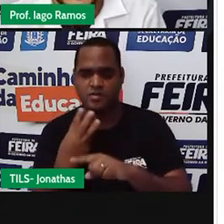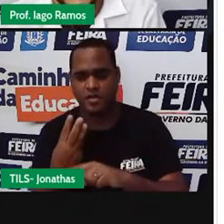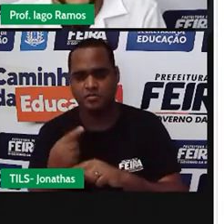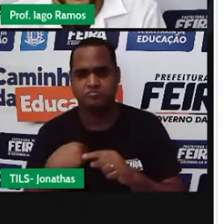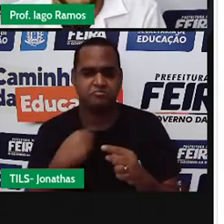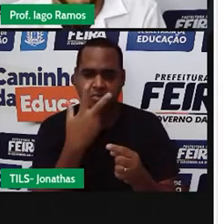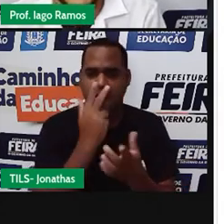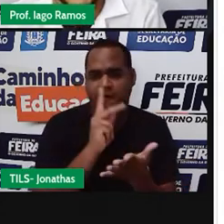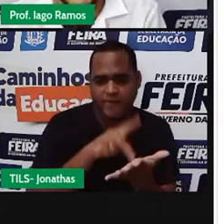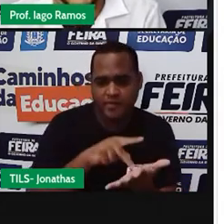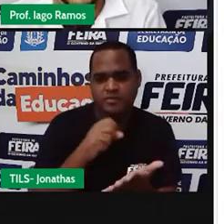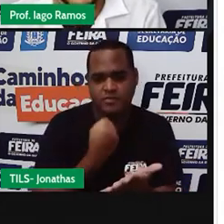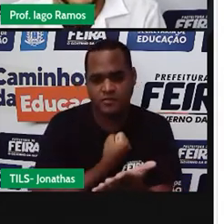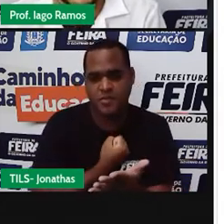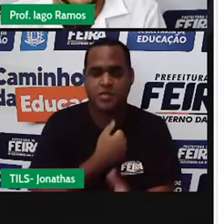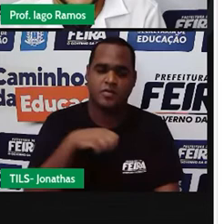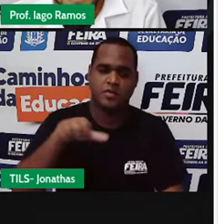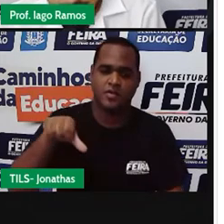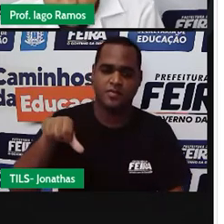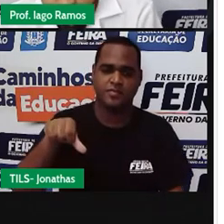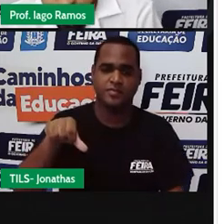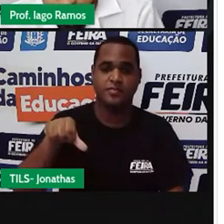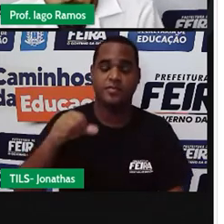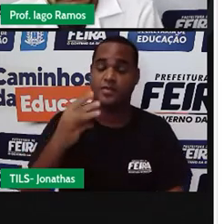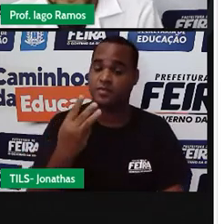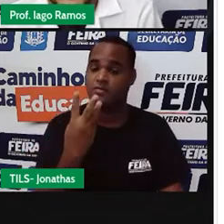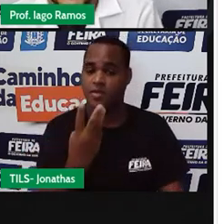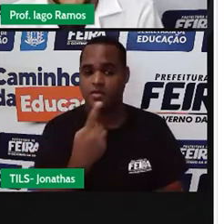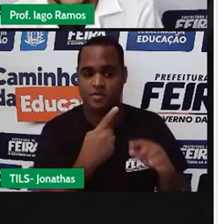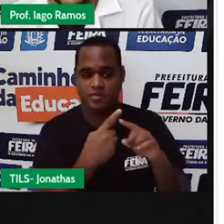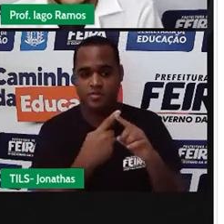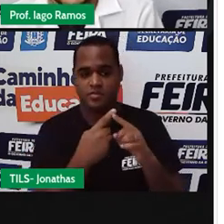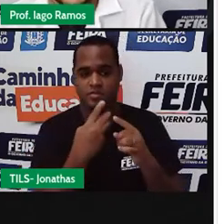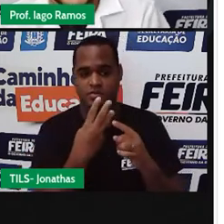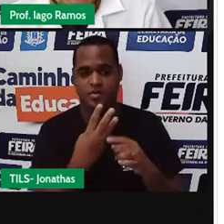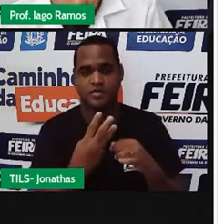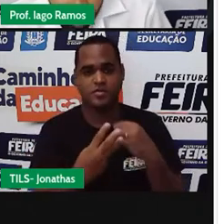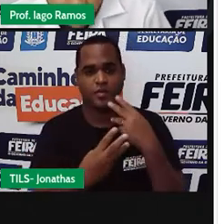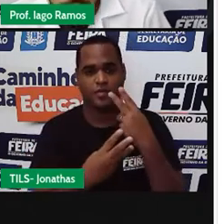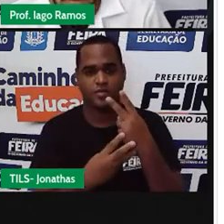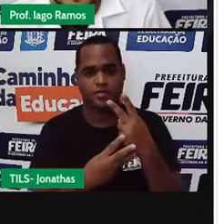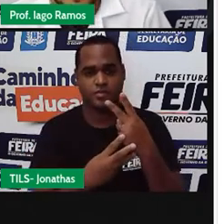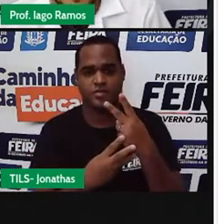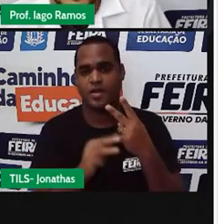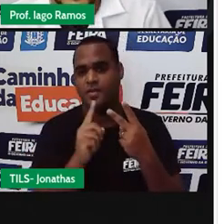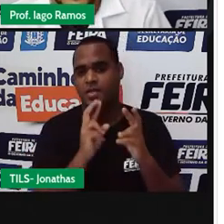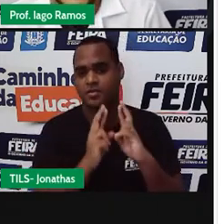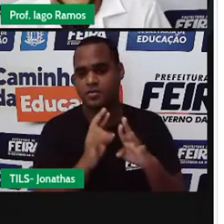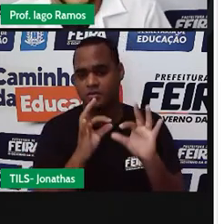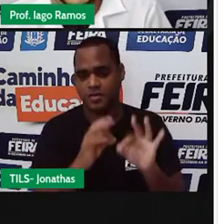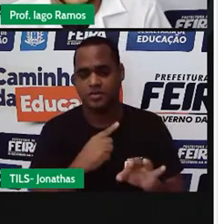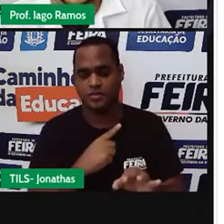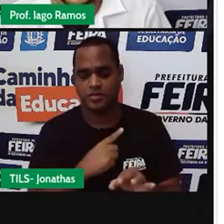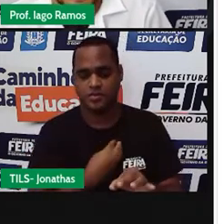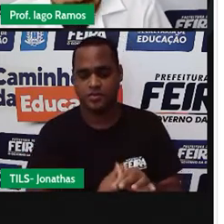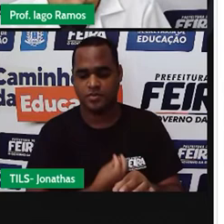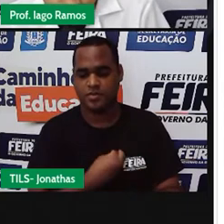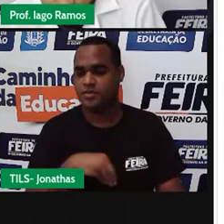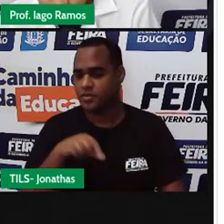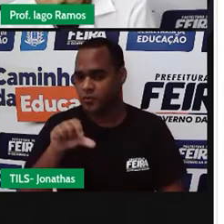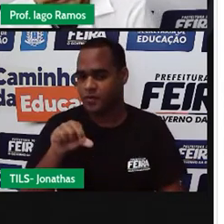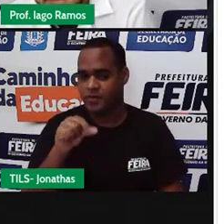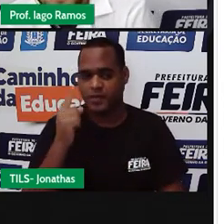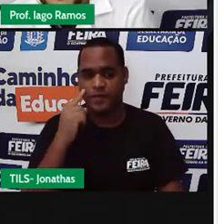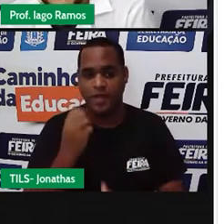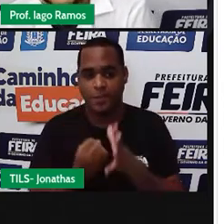que 9 então aquele 3 elevado a 2 O resultado é nove Olha só saiu aqui ó